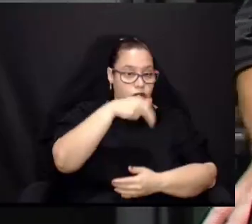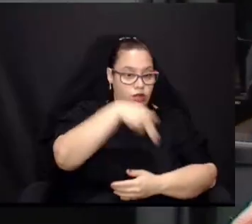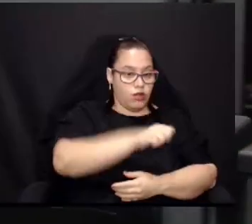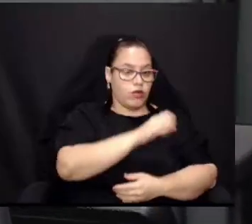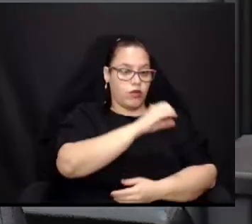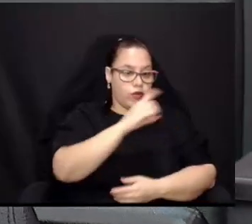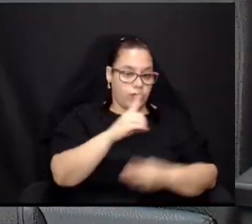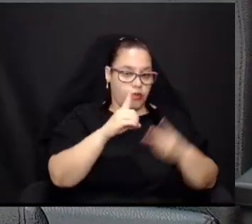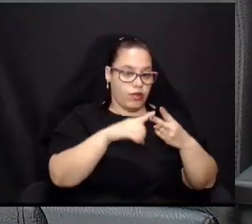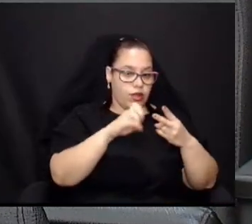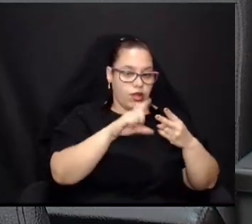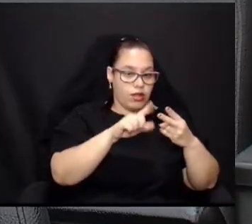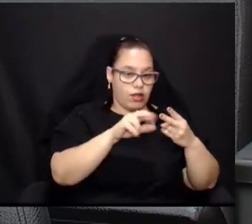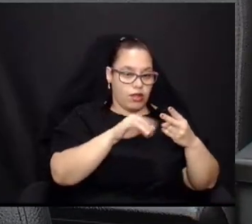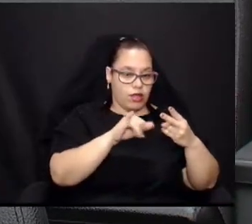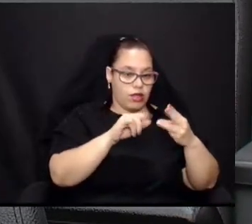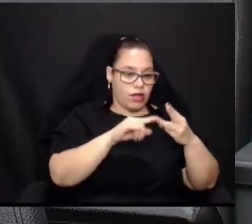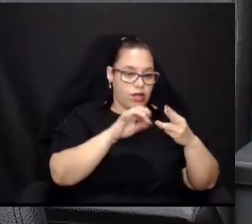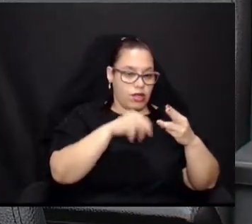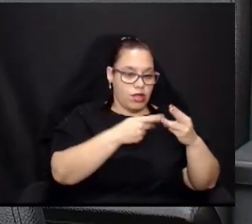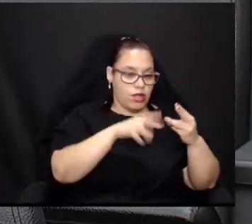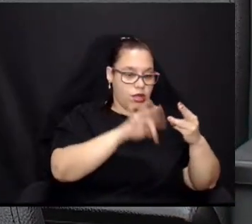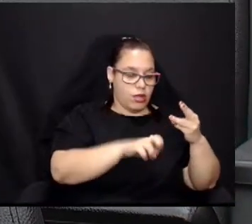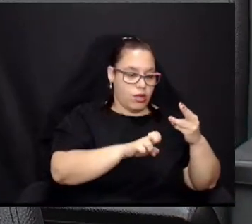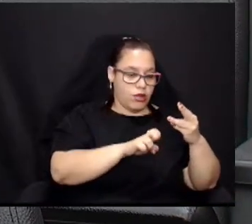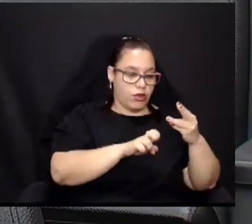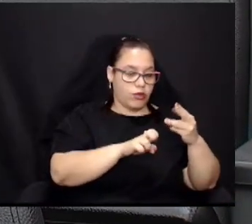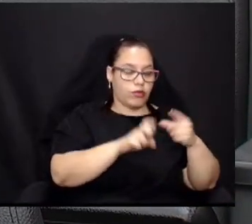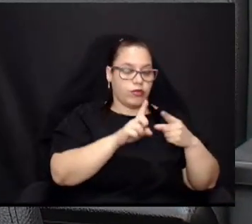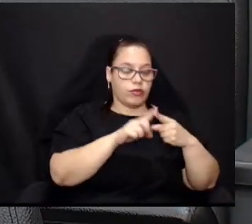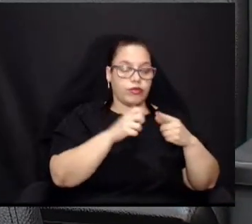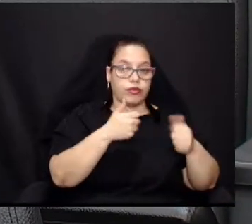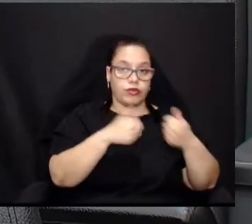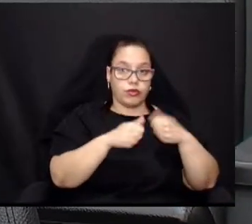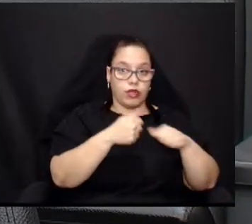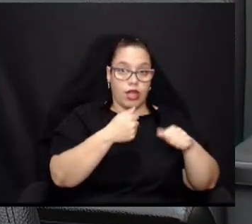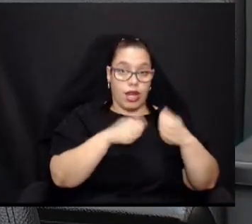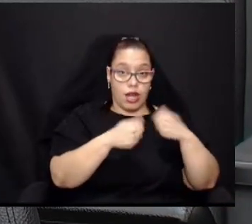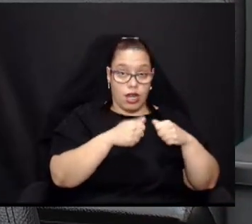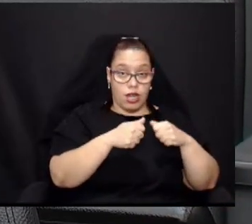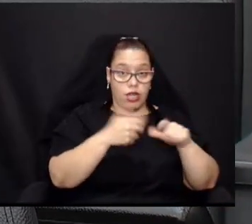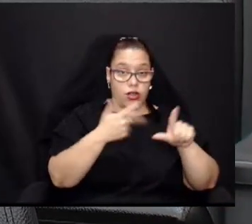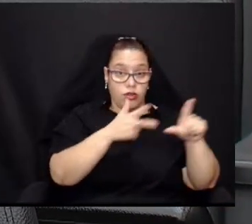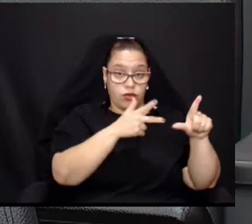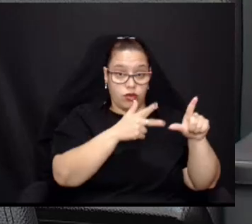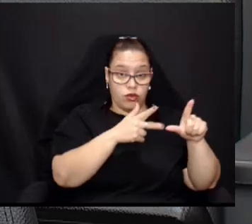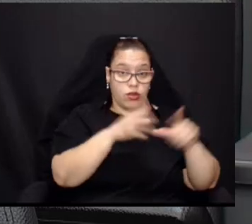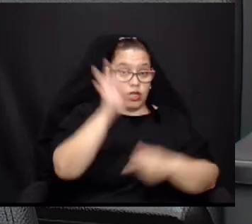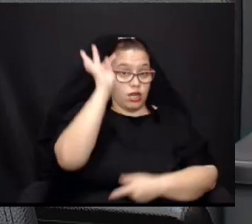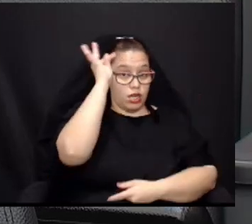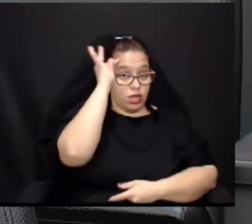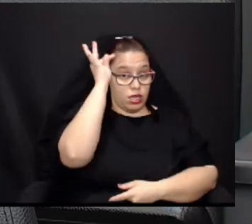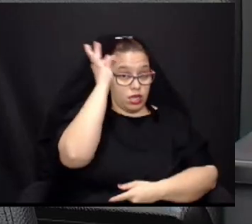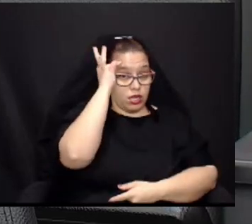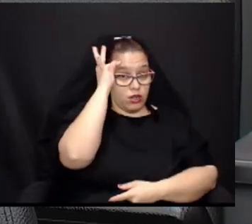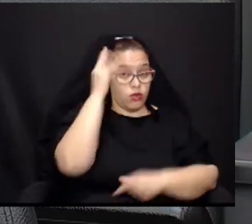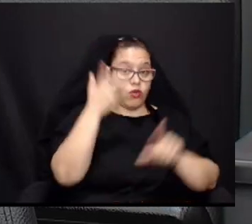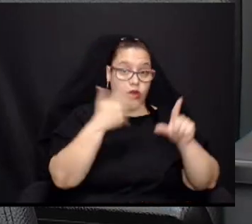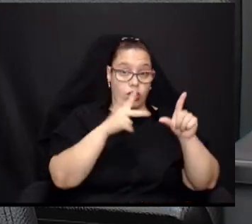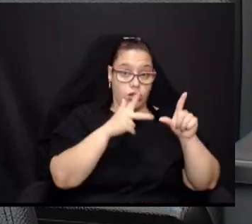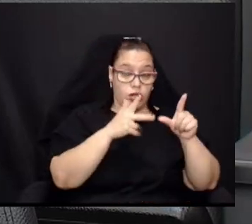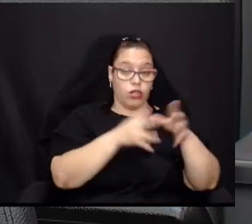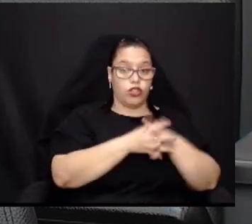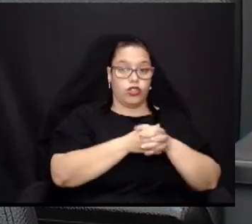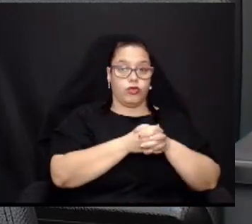e o Henrique. A Elis é analista legislativo de relações públicas e o Henrique, ele é técnico de legislativo.